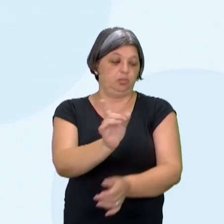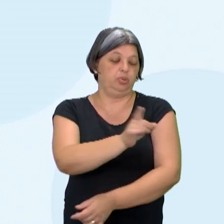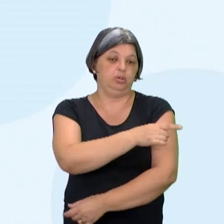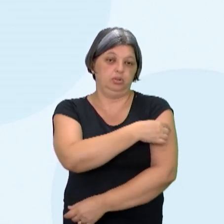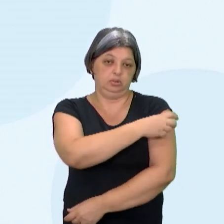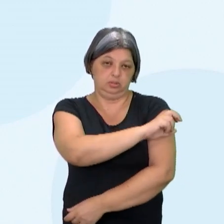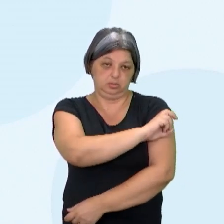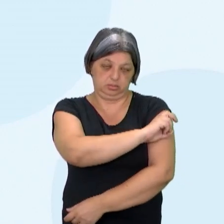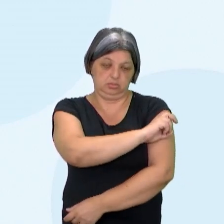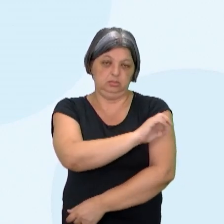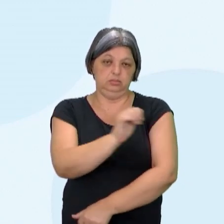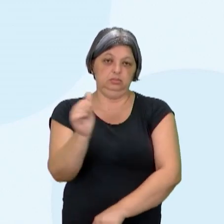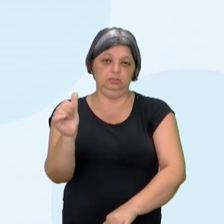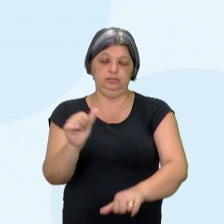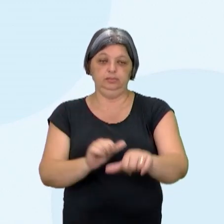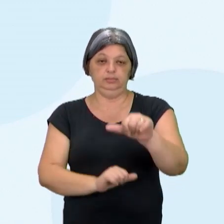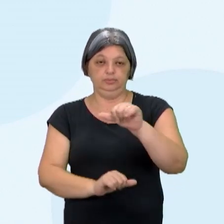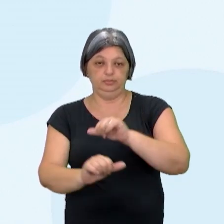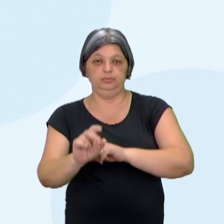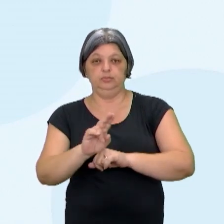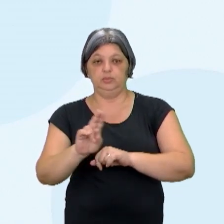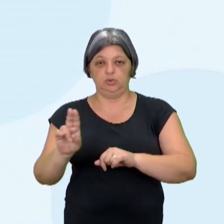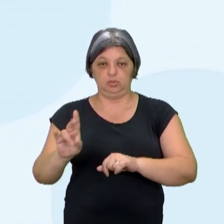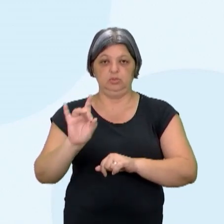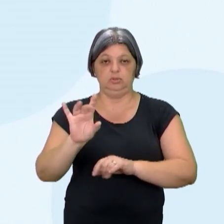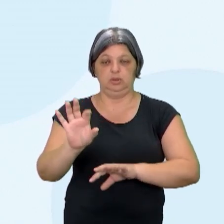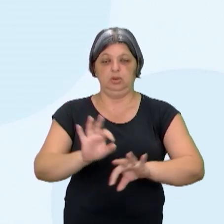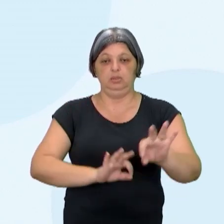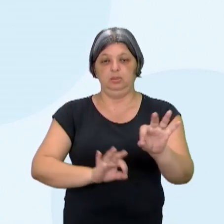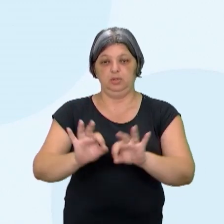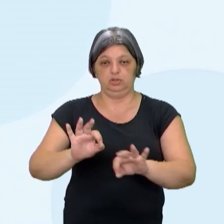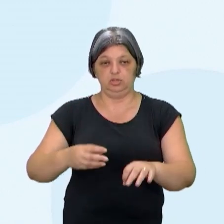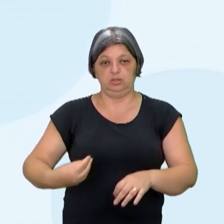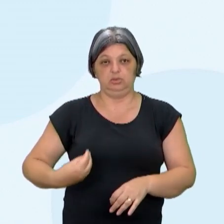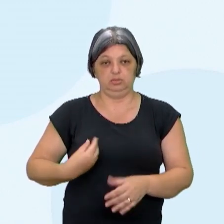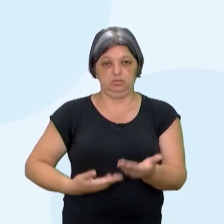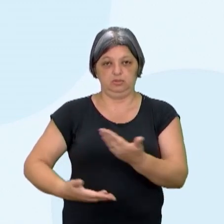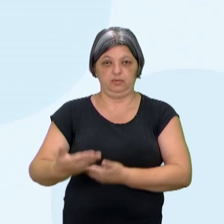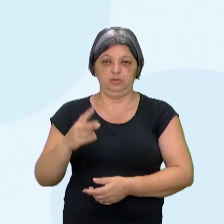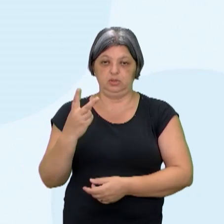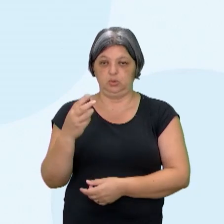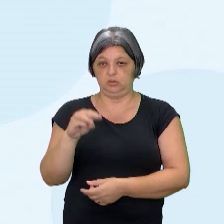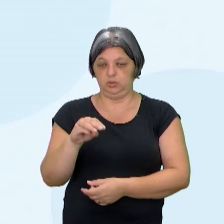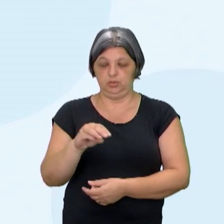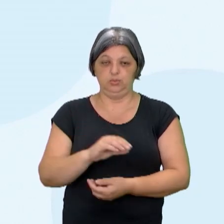de projeto de vida, projeto de convivência na pergunta, tá bom? 2 minutos.